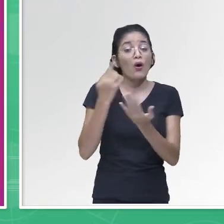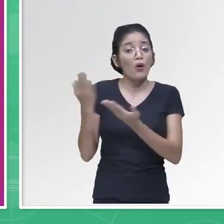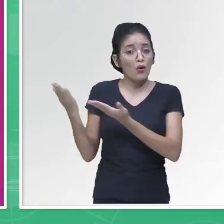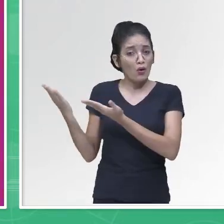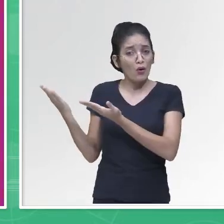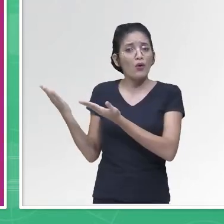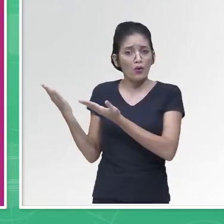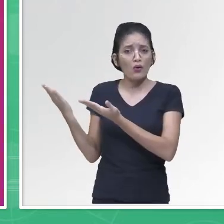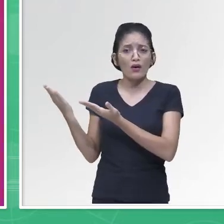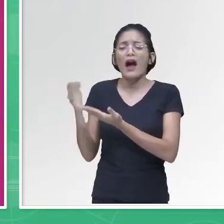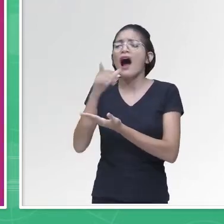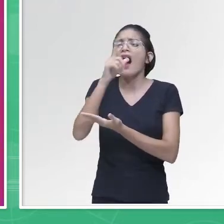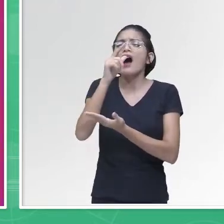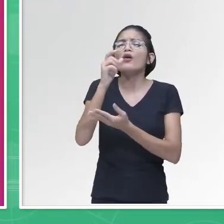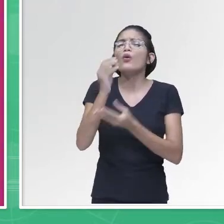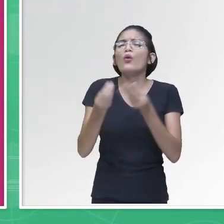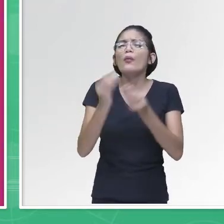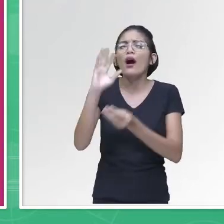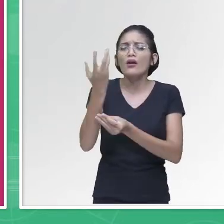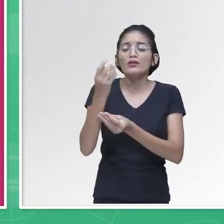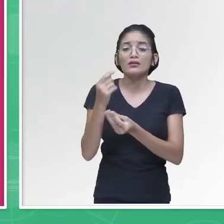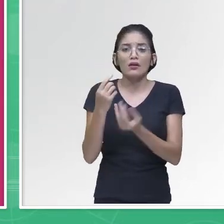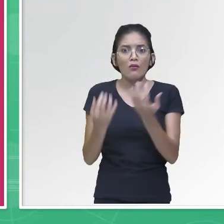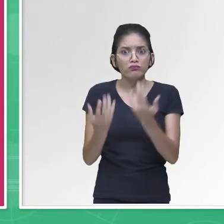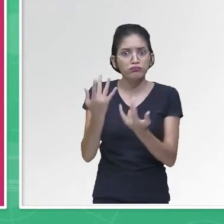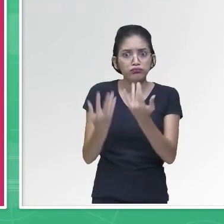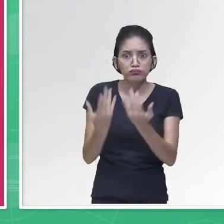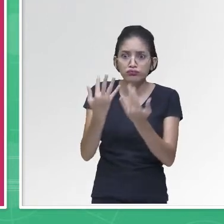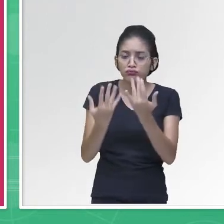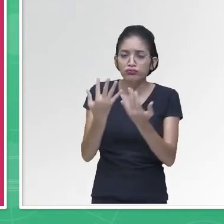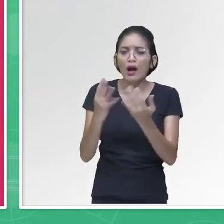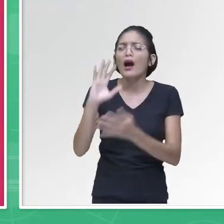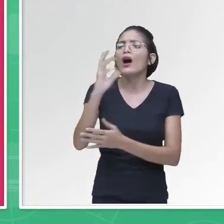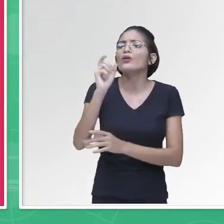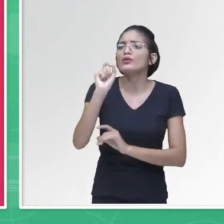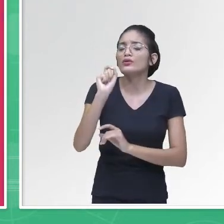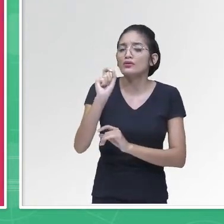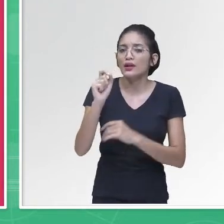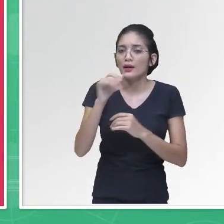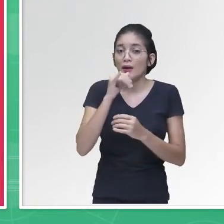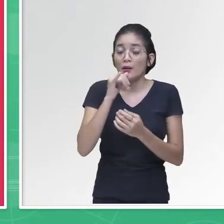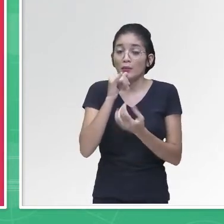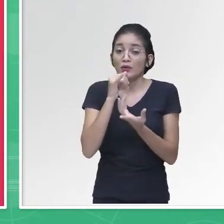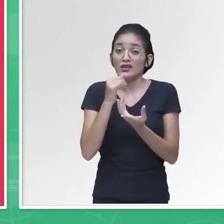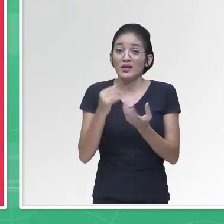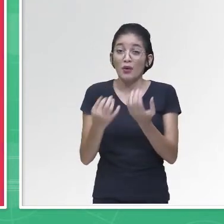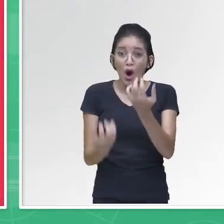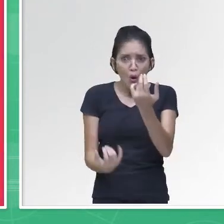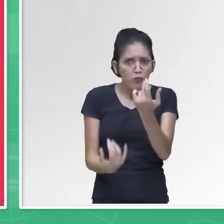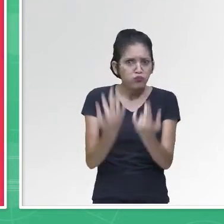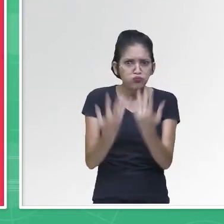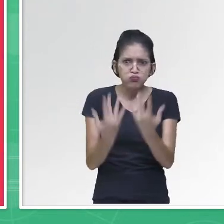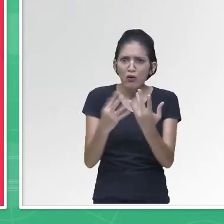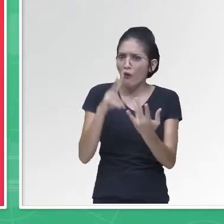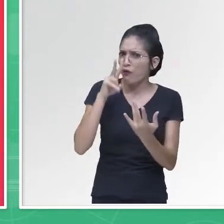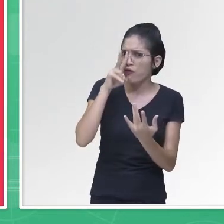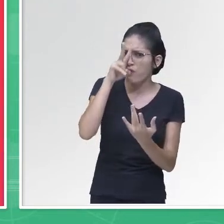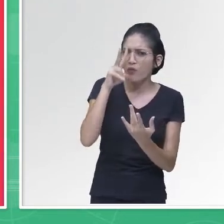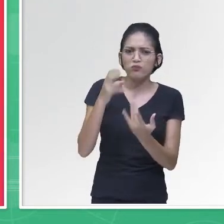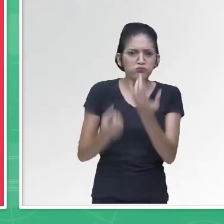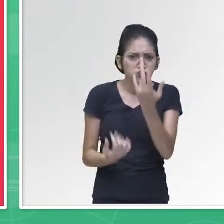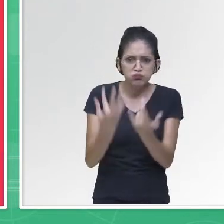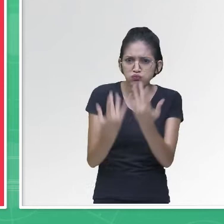lá de solubilidade, gente. Observe que está acontecendo o quê? Quando eu aumento a